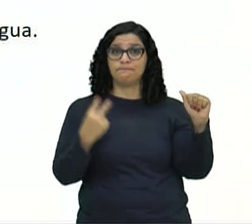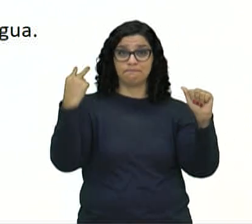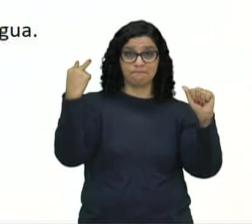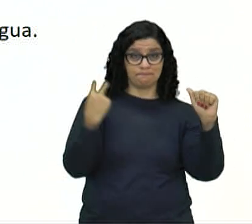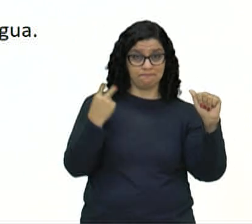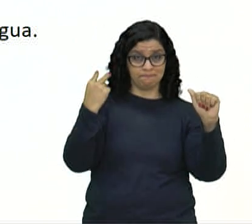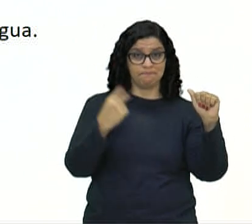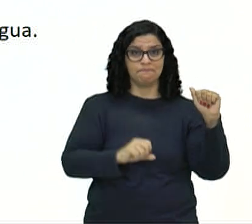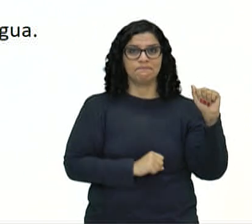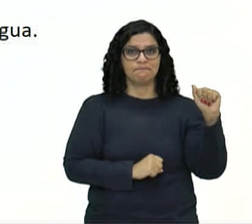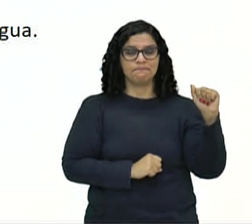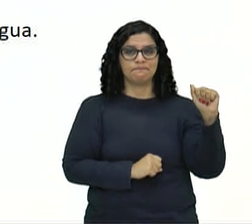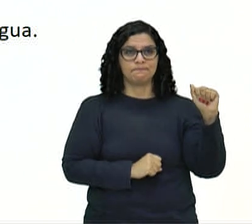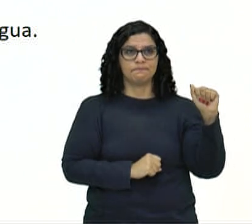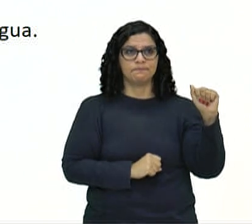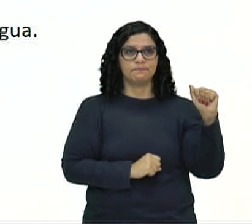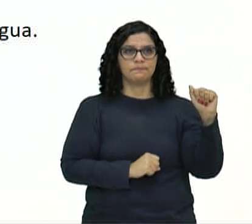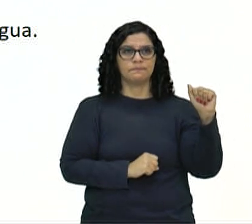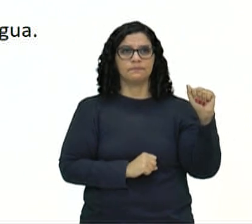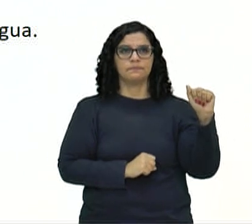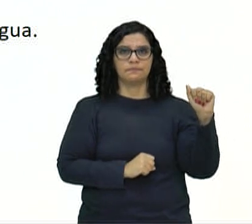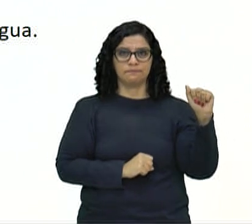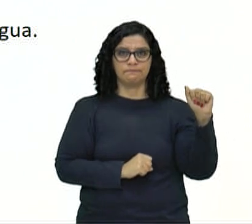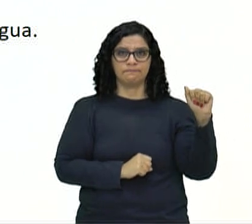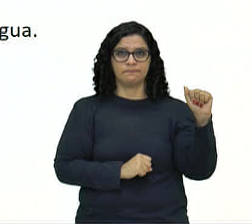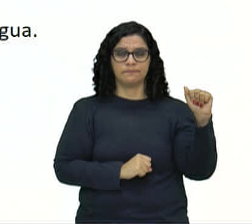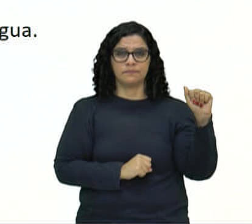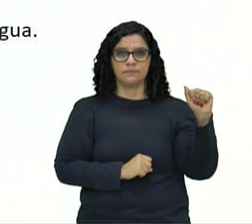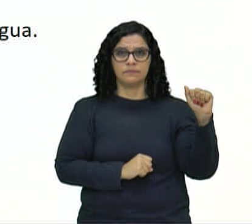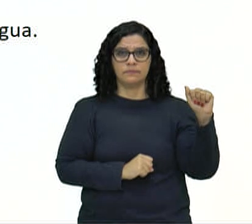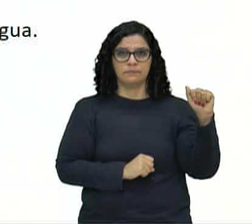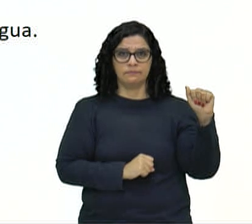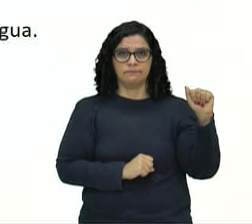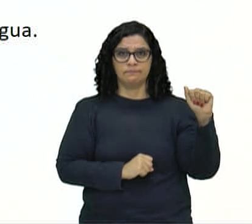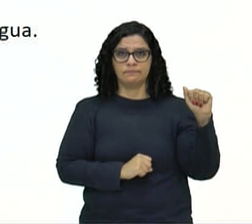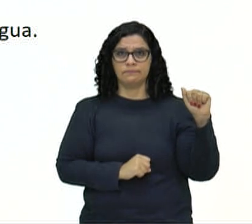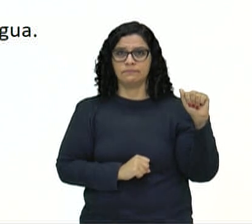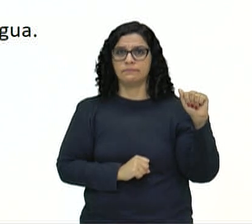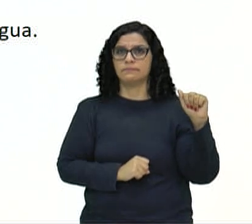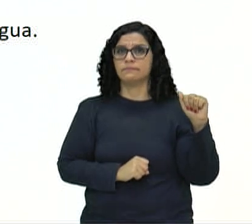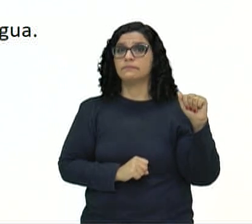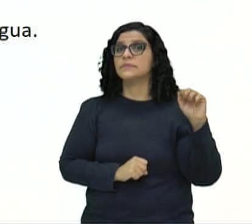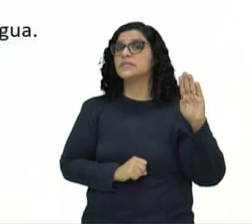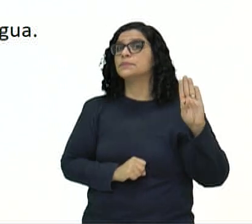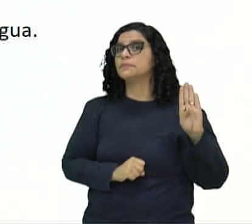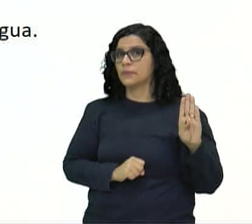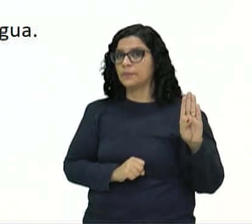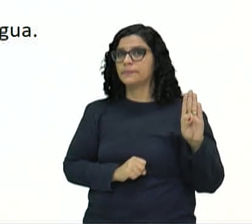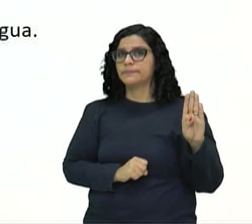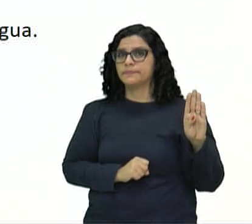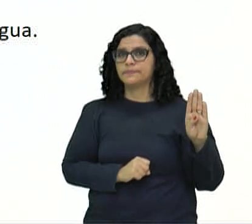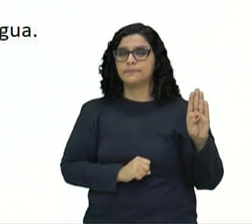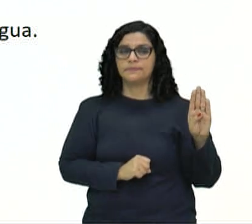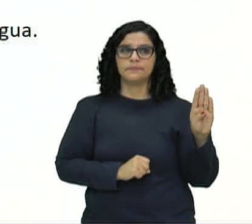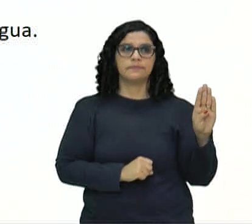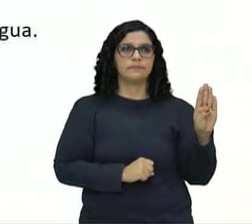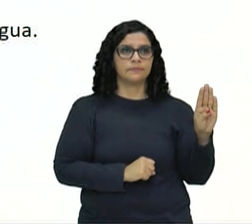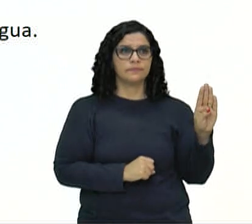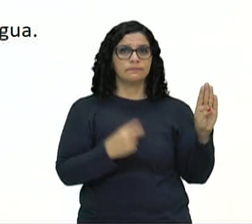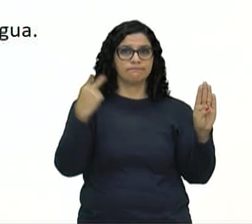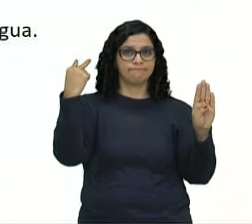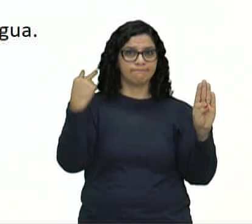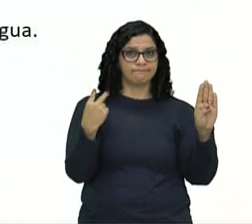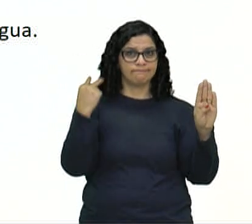As briófitas necessitam de água para a reprodução, pois só na presença de água é possível a germinação da semente. B.